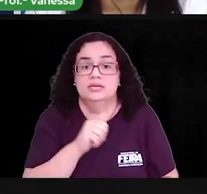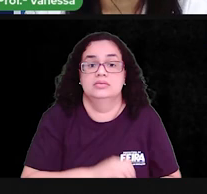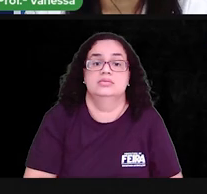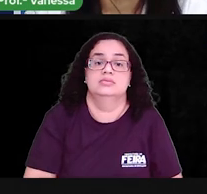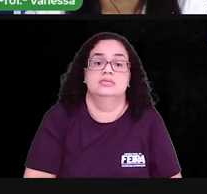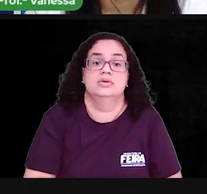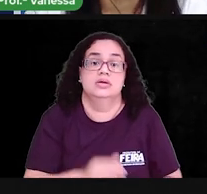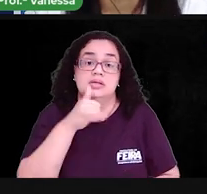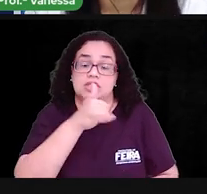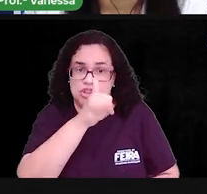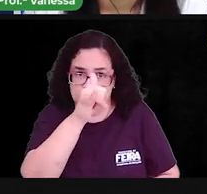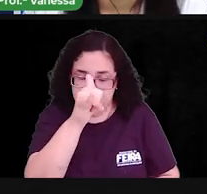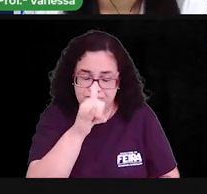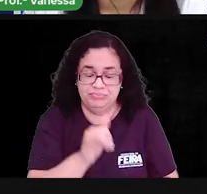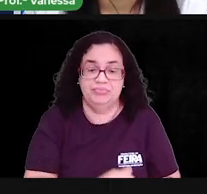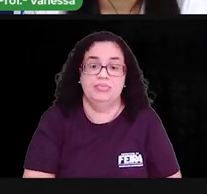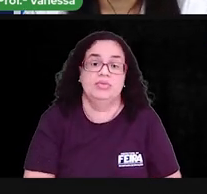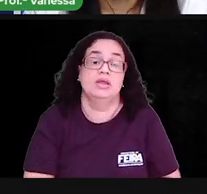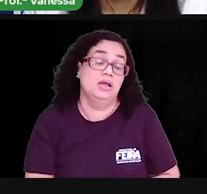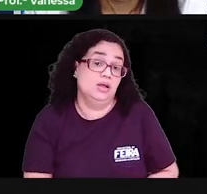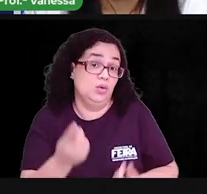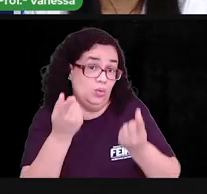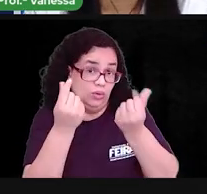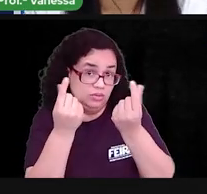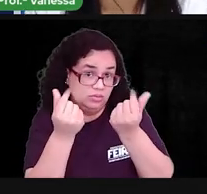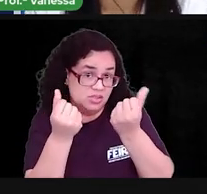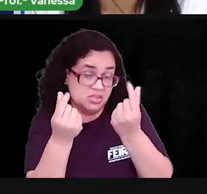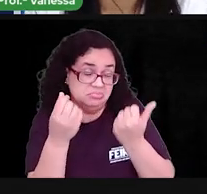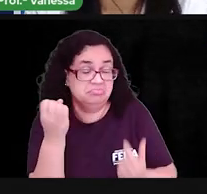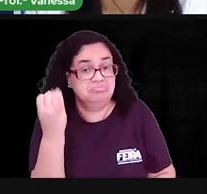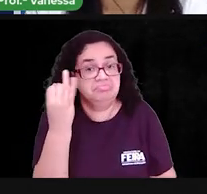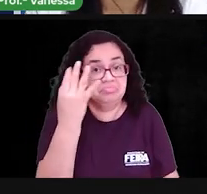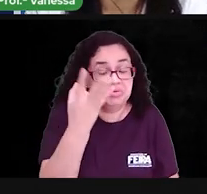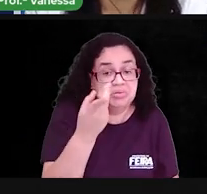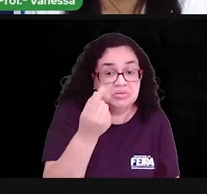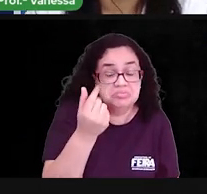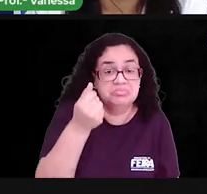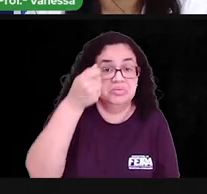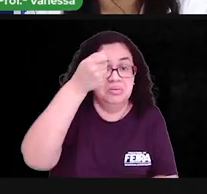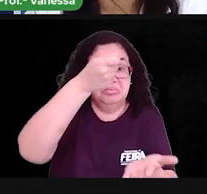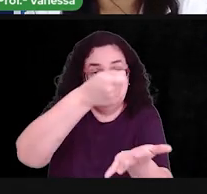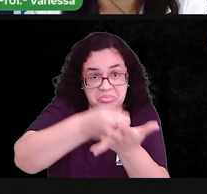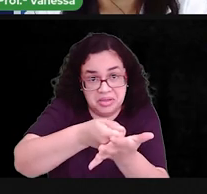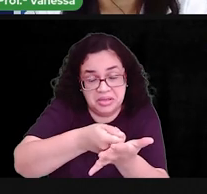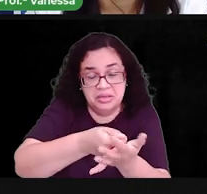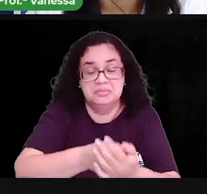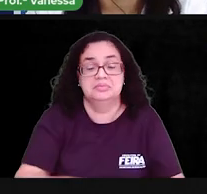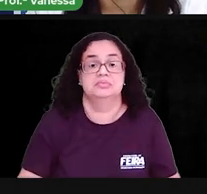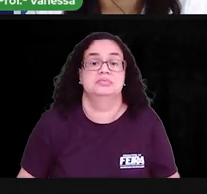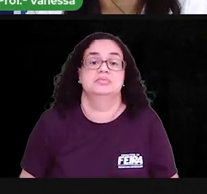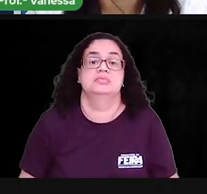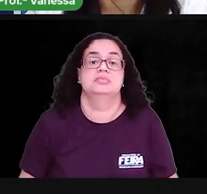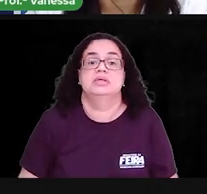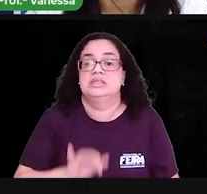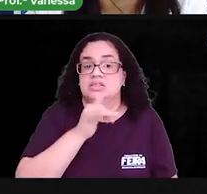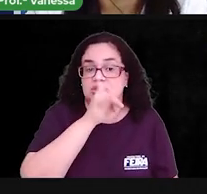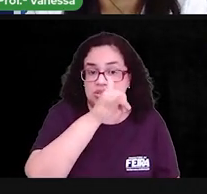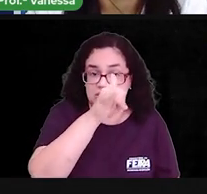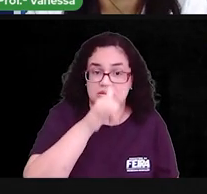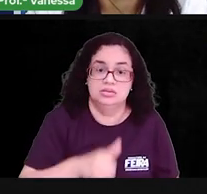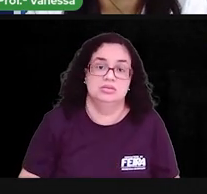que está presente um valor da conta no quanto você deve pagar pelo consumo de